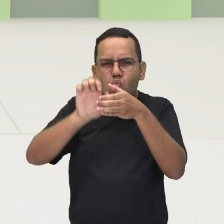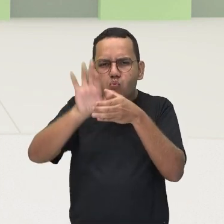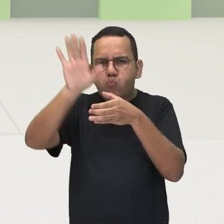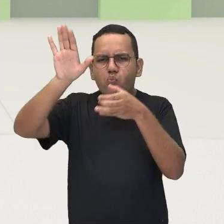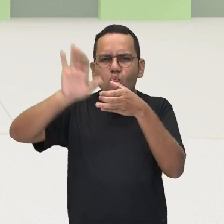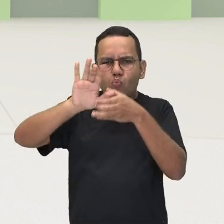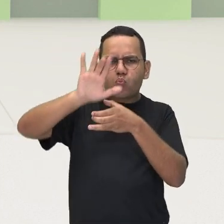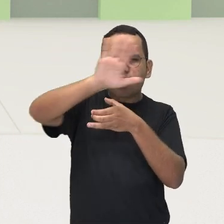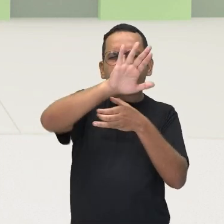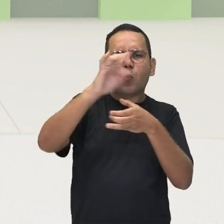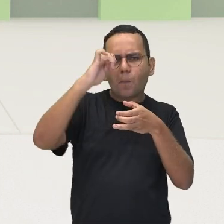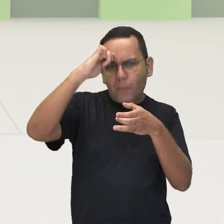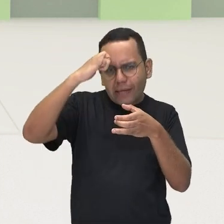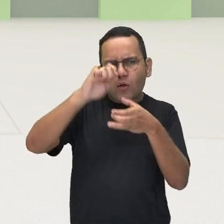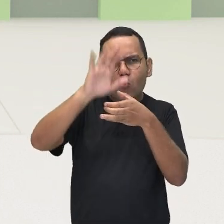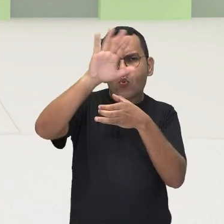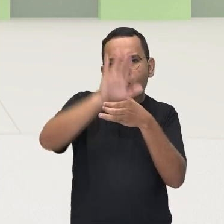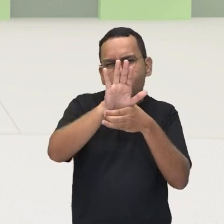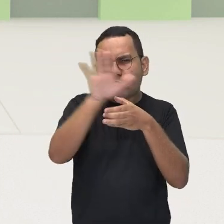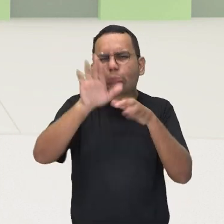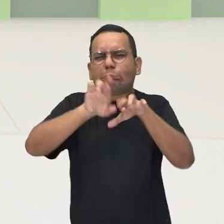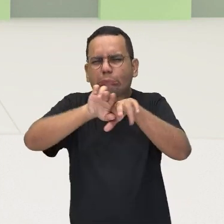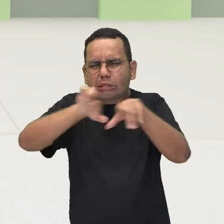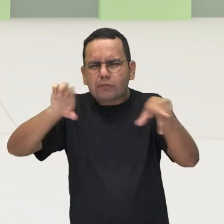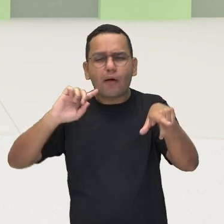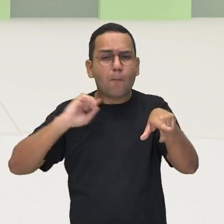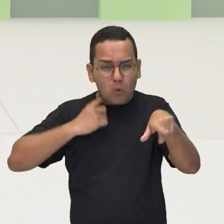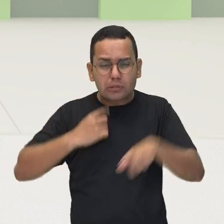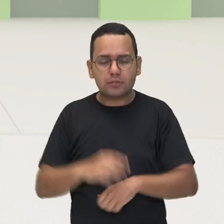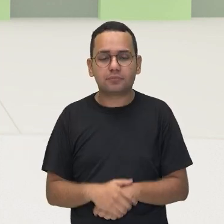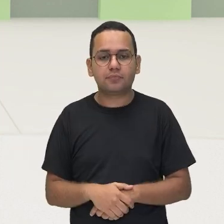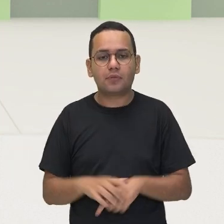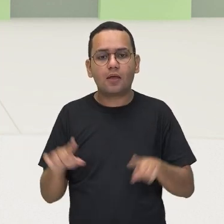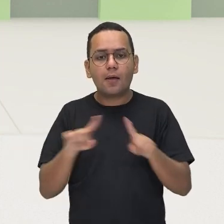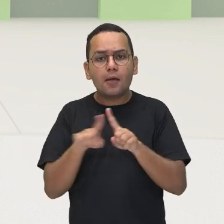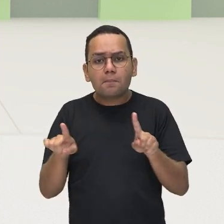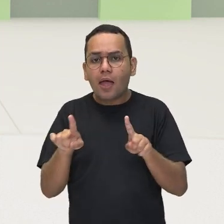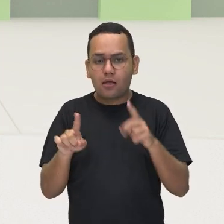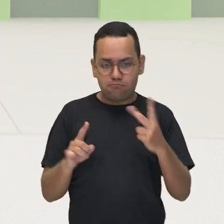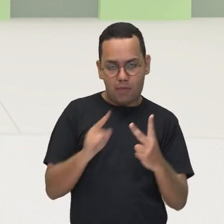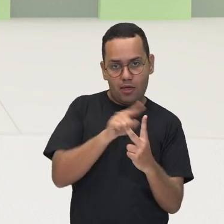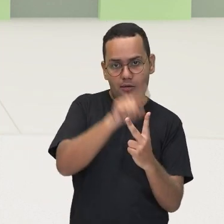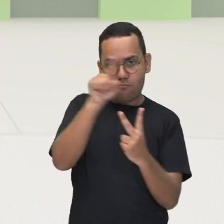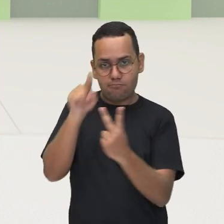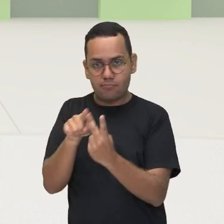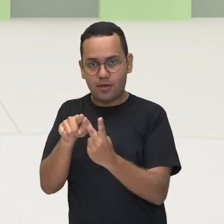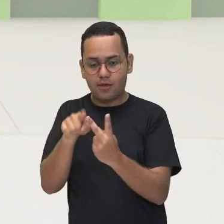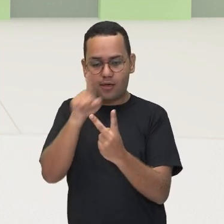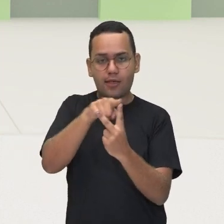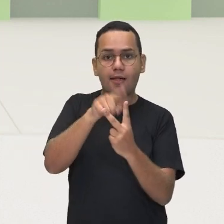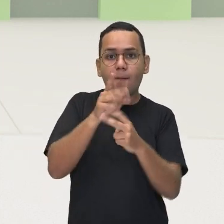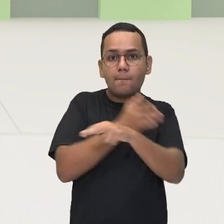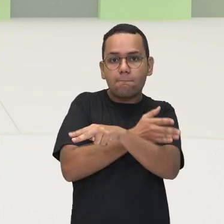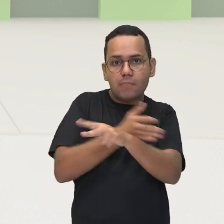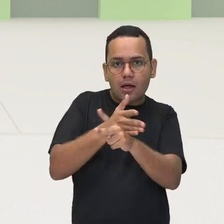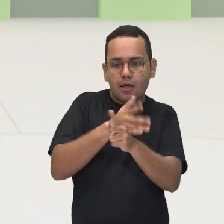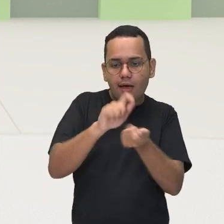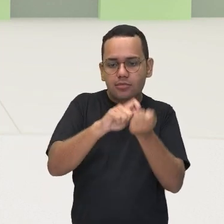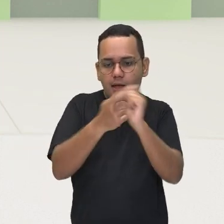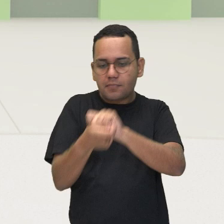que aquelas duas variedades ali da espécie Biston betularia pudessem sofrer